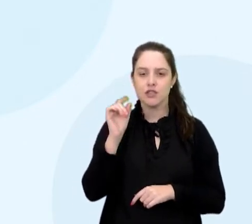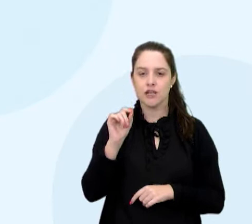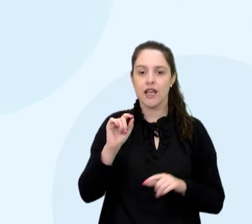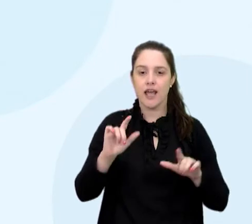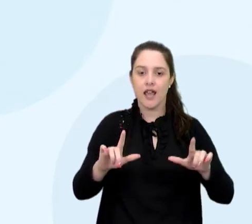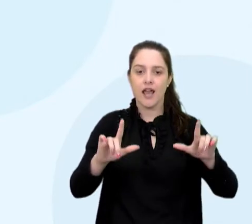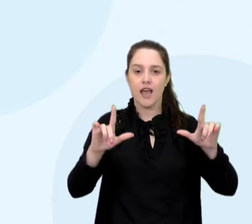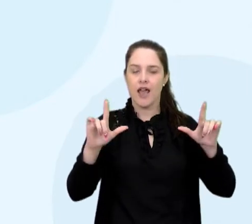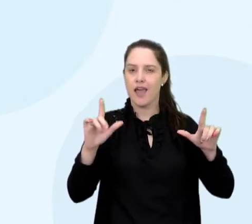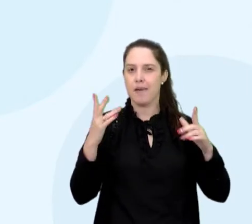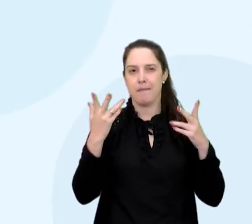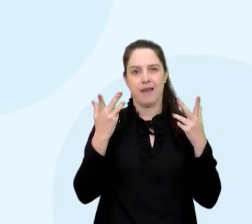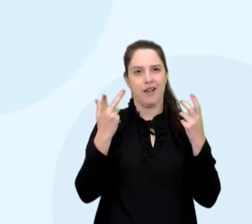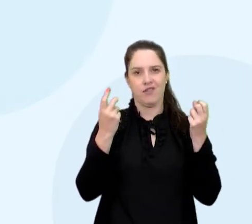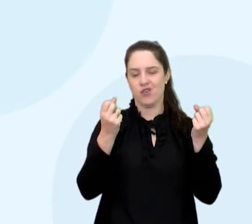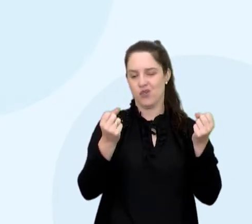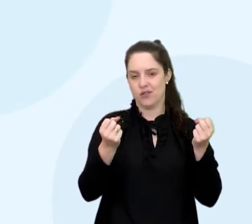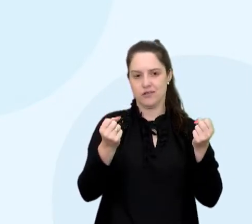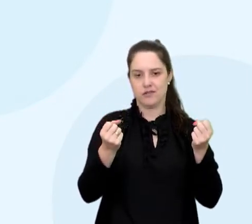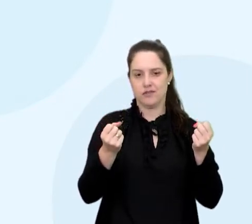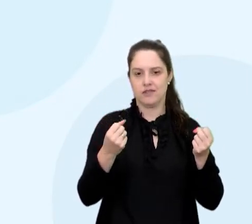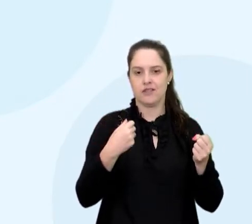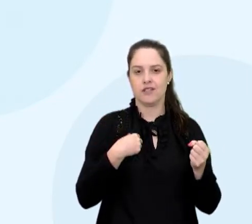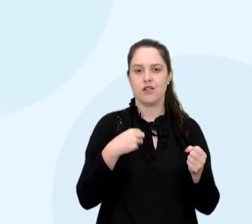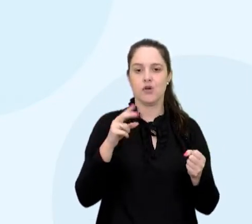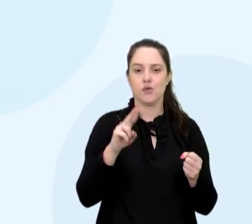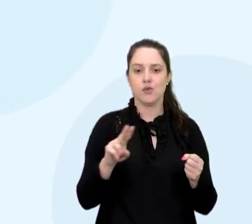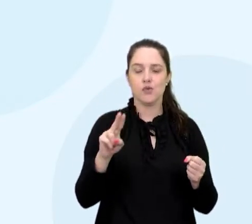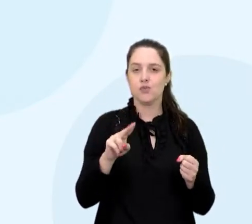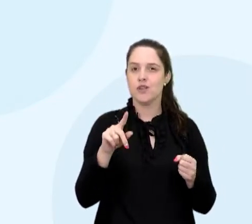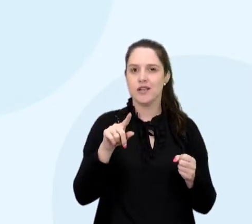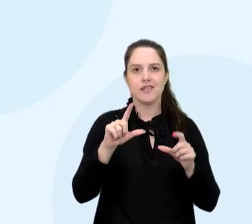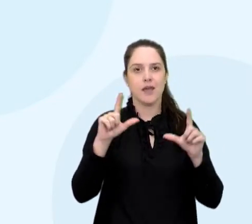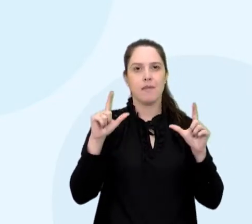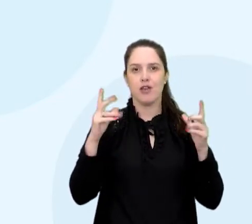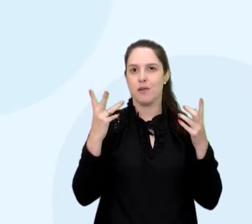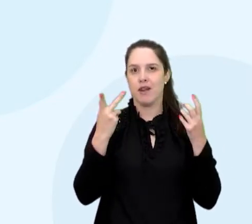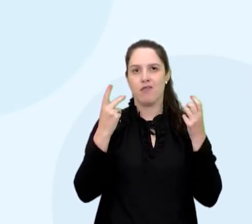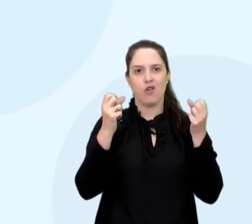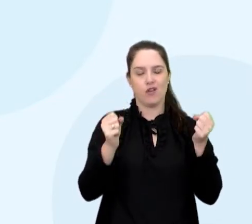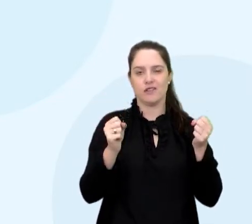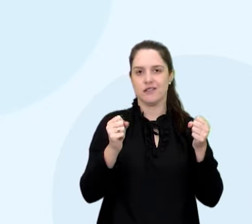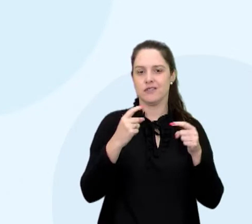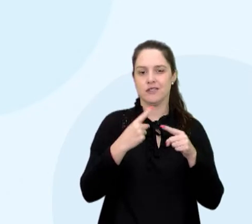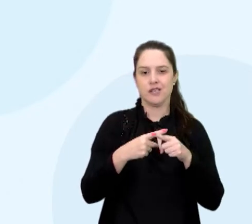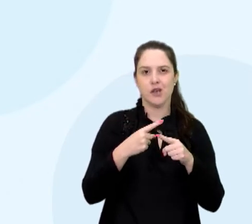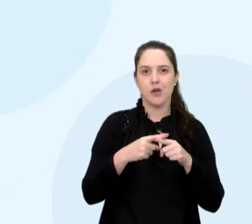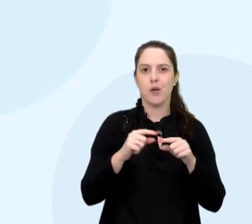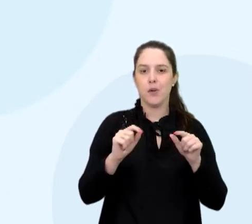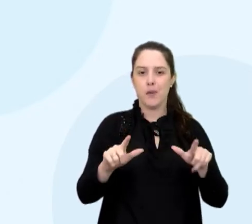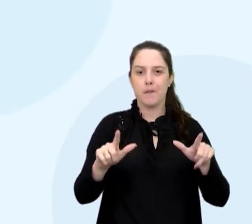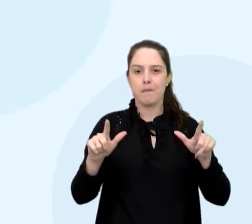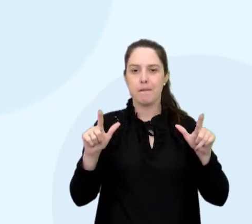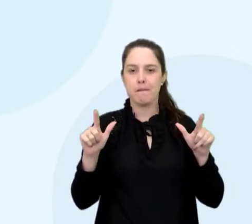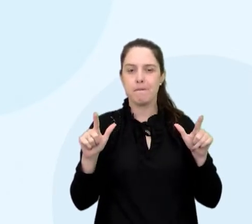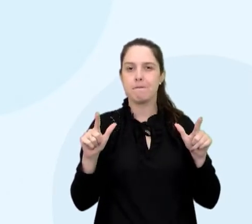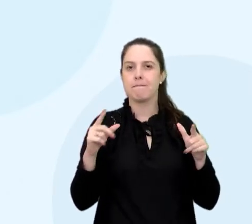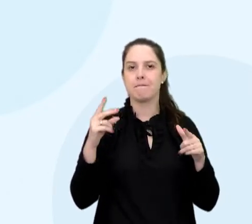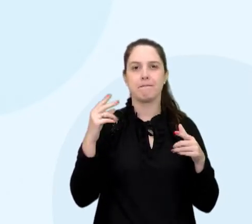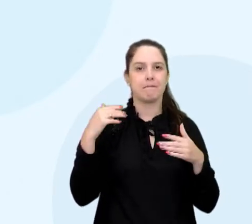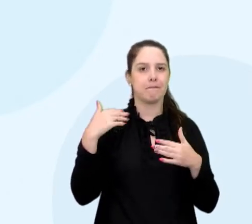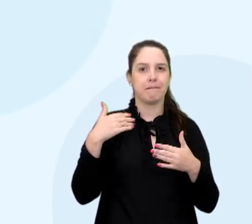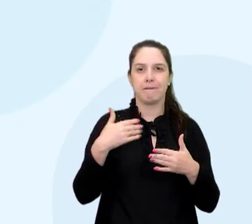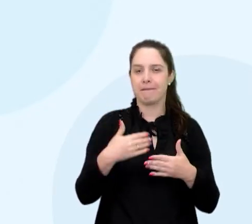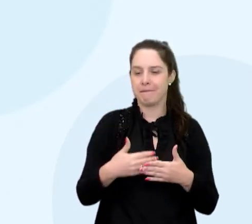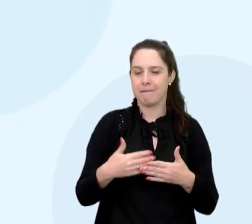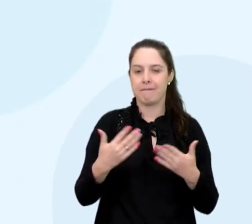imagem é maravilhosa. Eu coloquei o texto, mas a imagem é maravilhosa. Porque a imagem, ela remete muito ao que a gente vive hoje, né? A